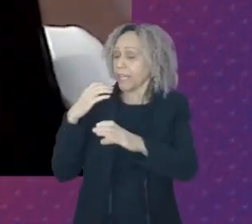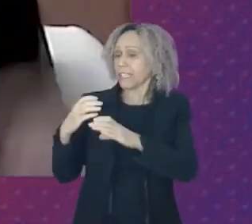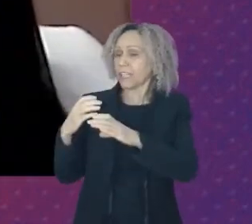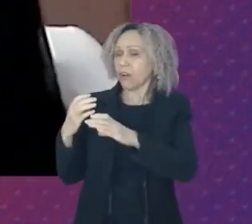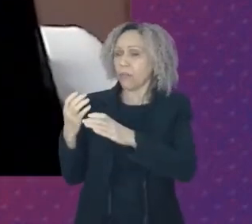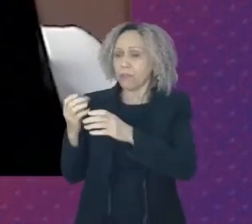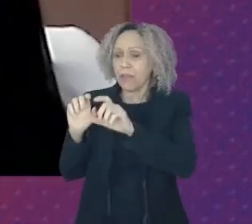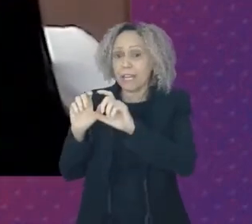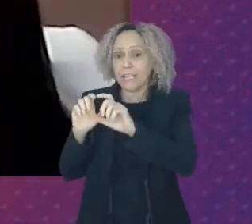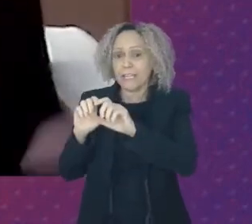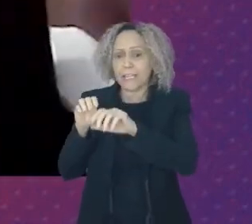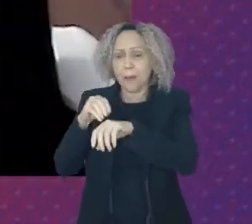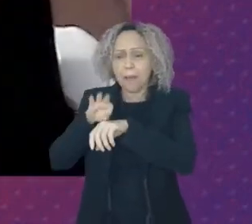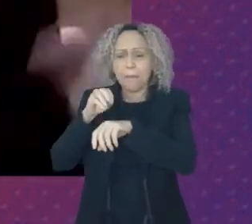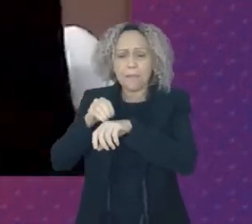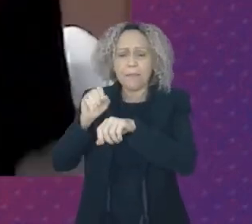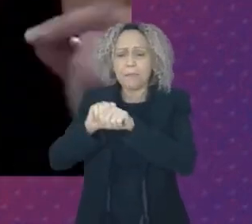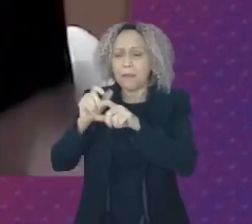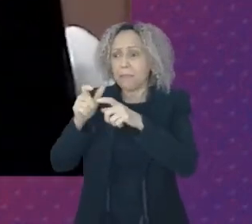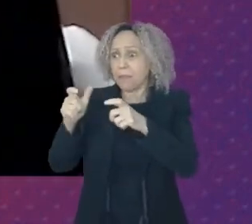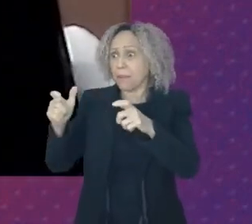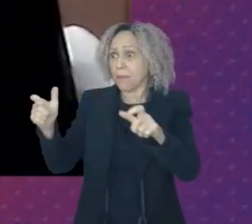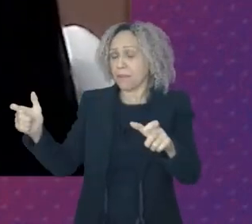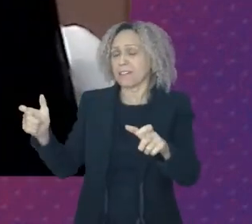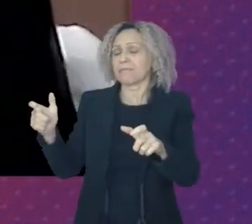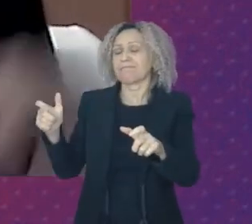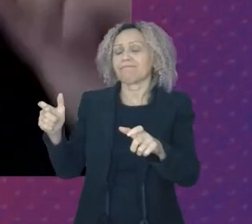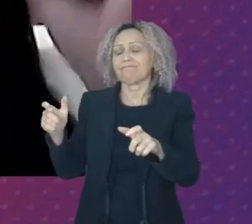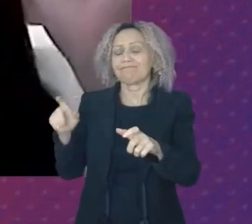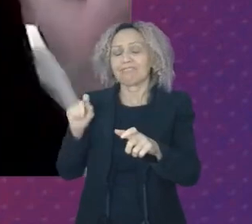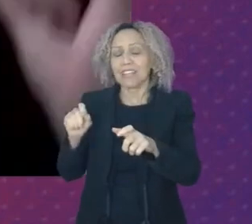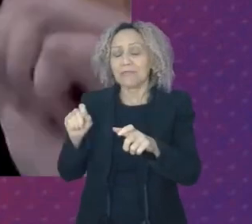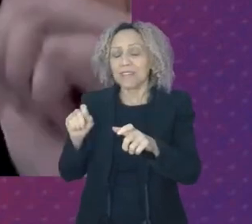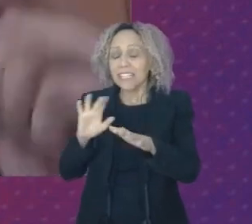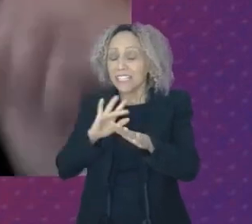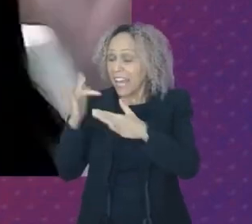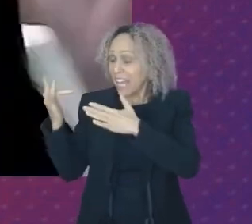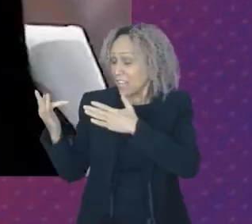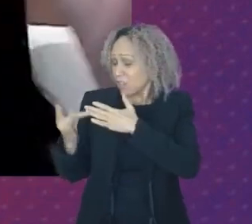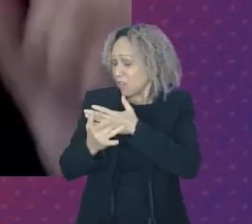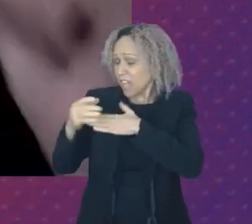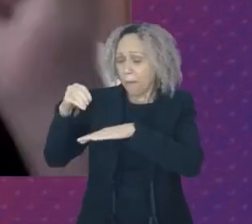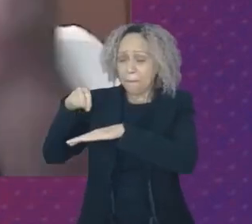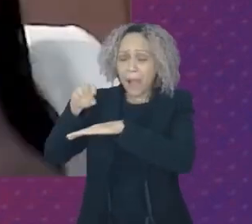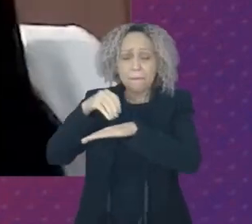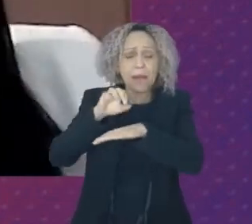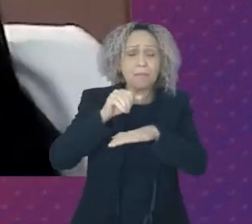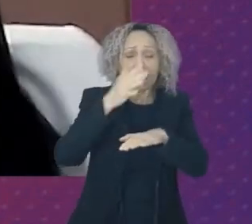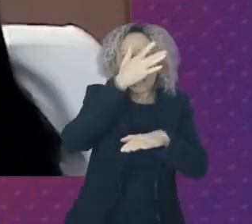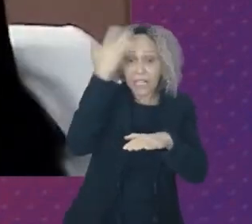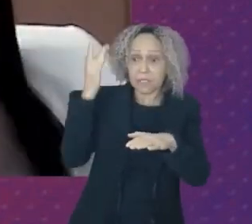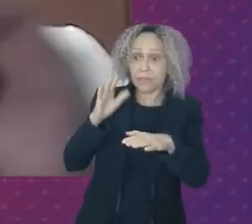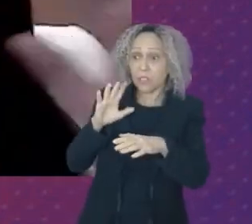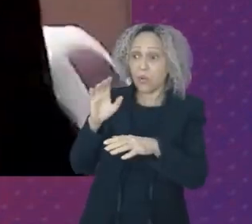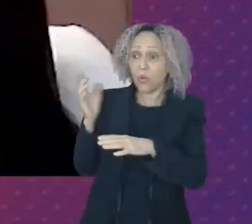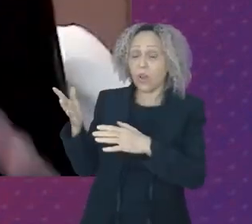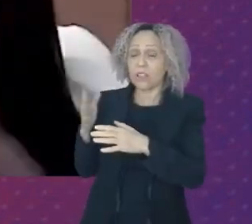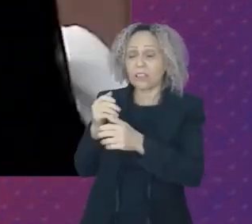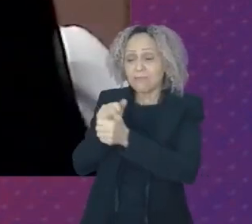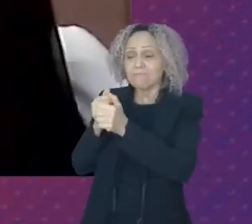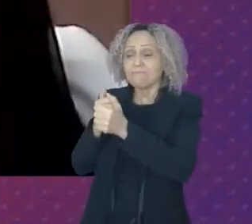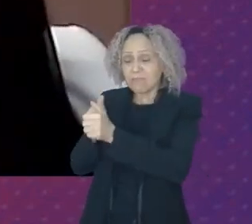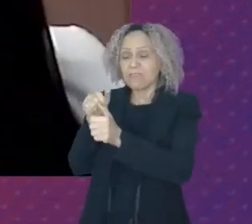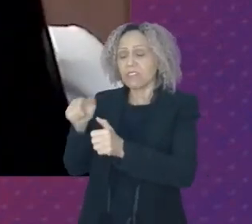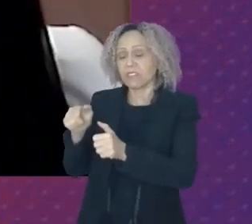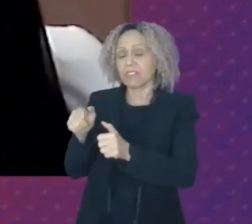sociais, para que ela aumente os seus canais, ela precisa que você esteja presente. Por quê? Não só porque a humanização